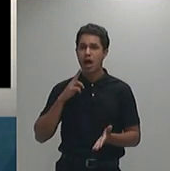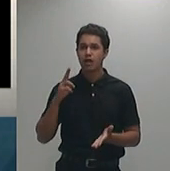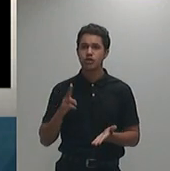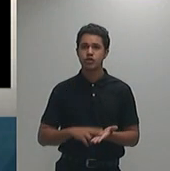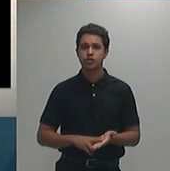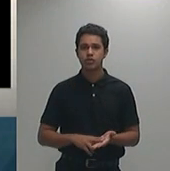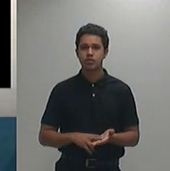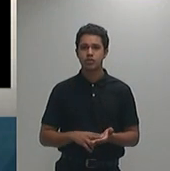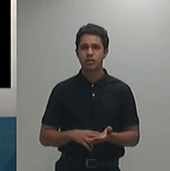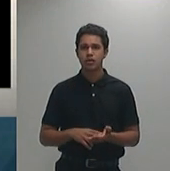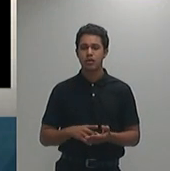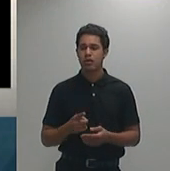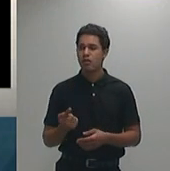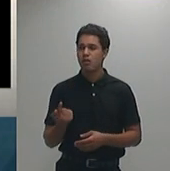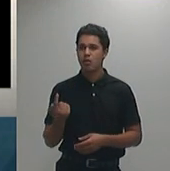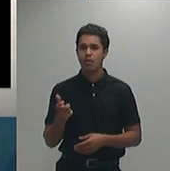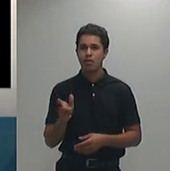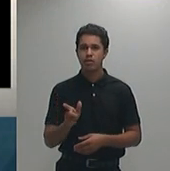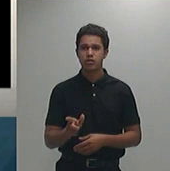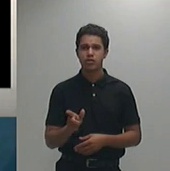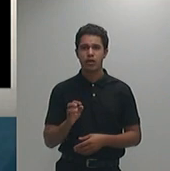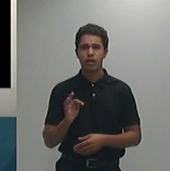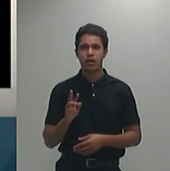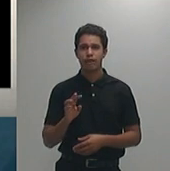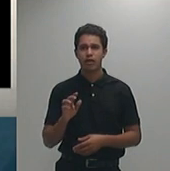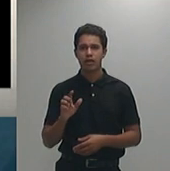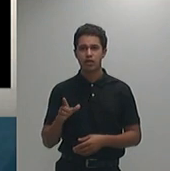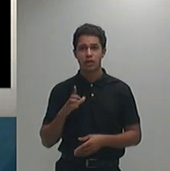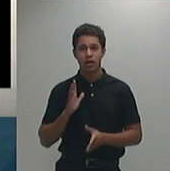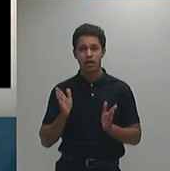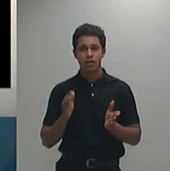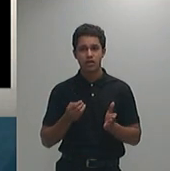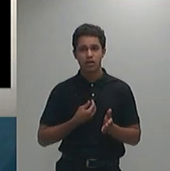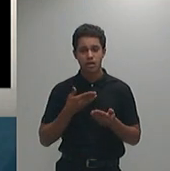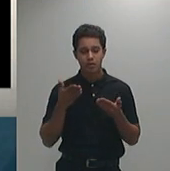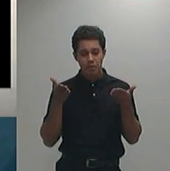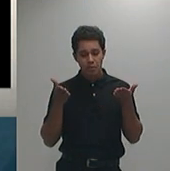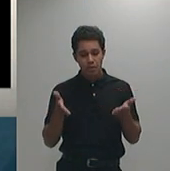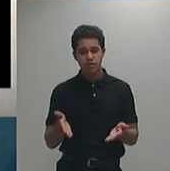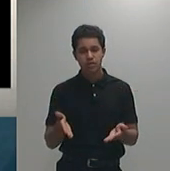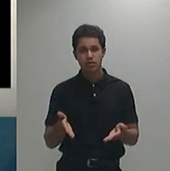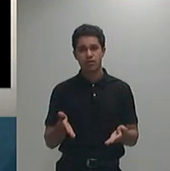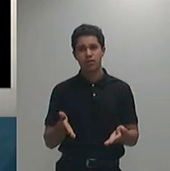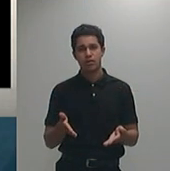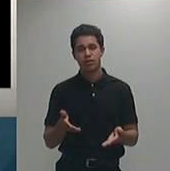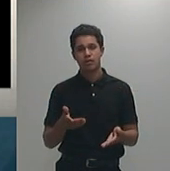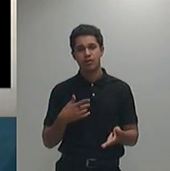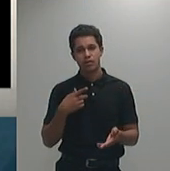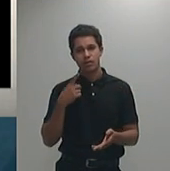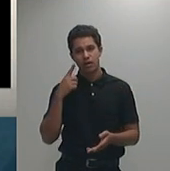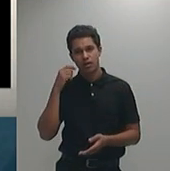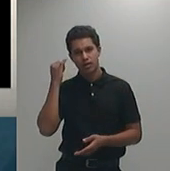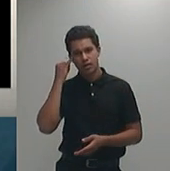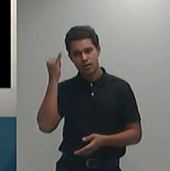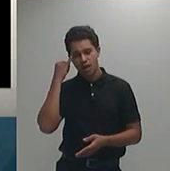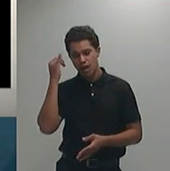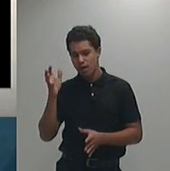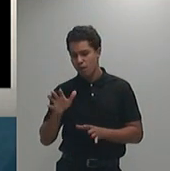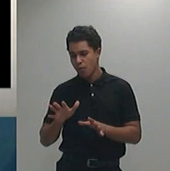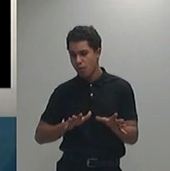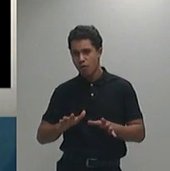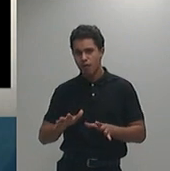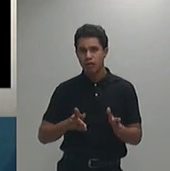como Parque interveniente ele ele já está participando da arbitragem movida